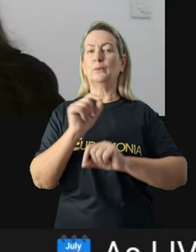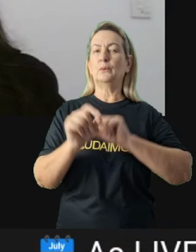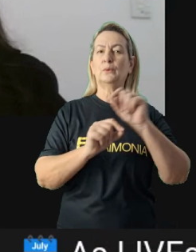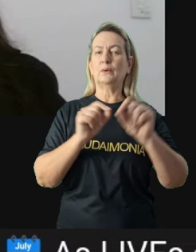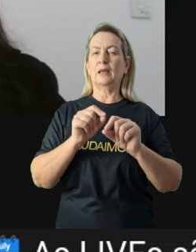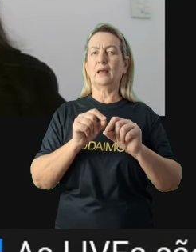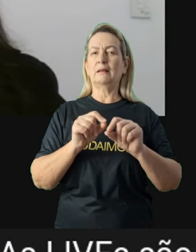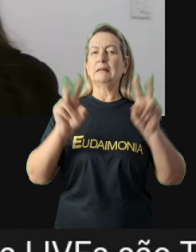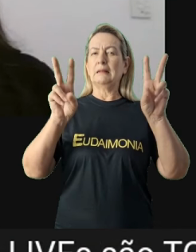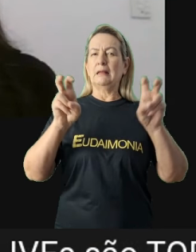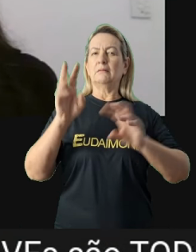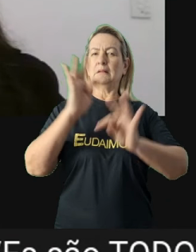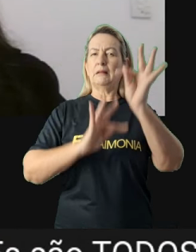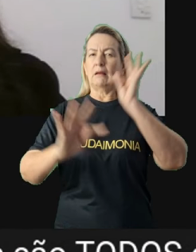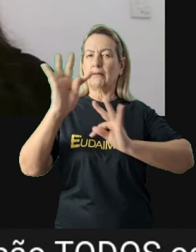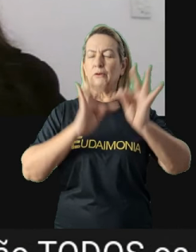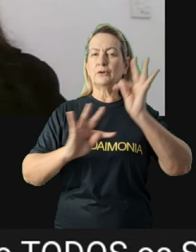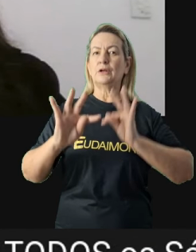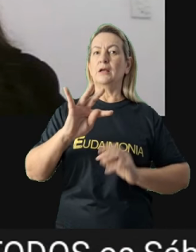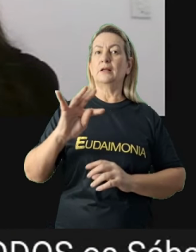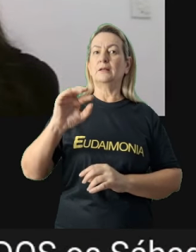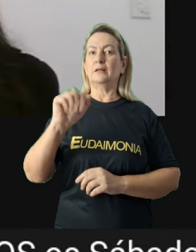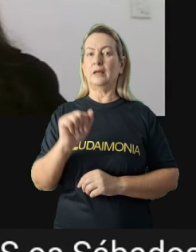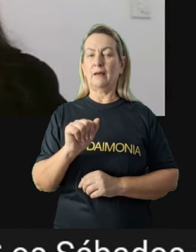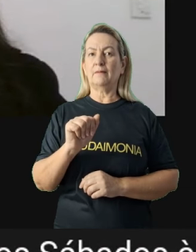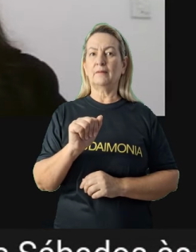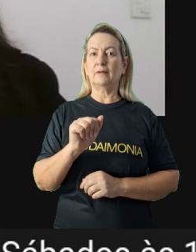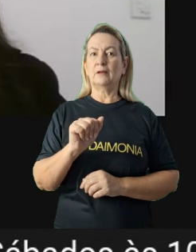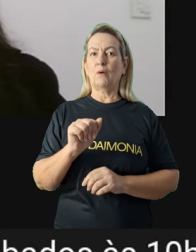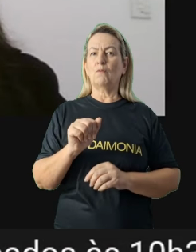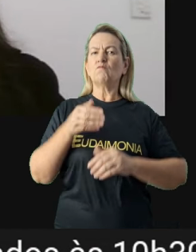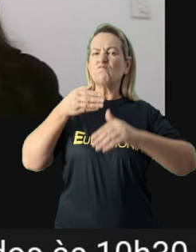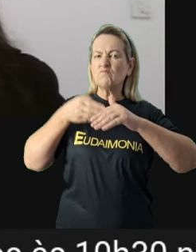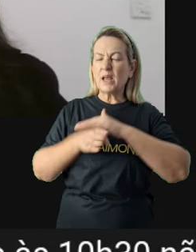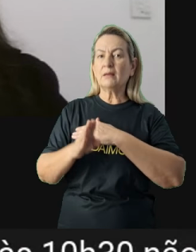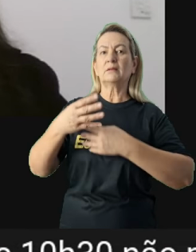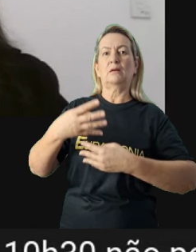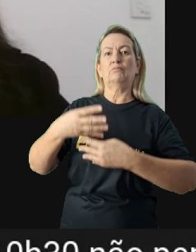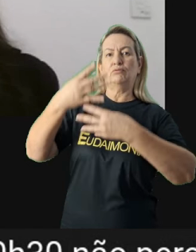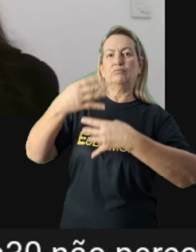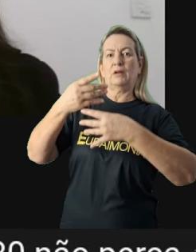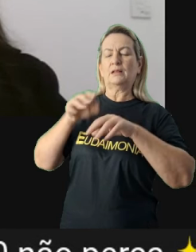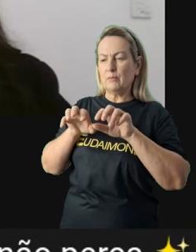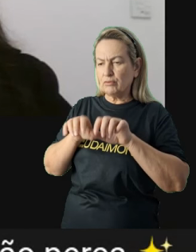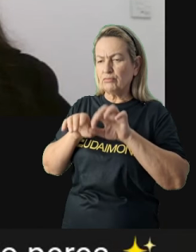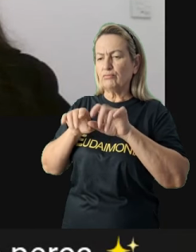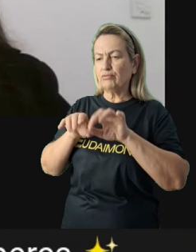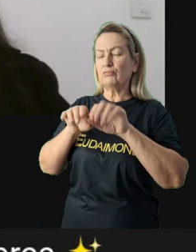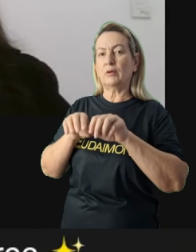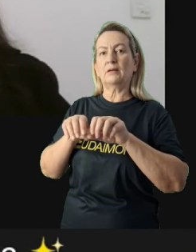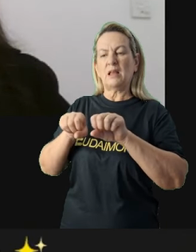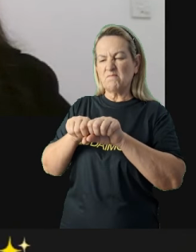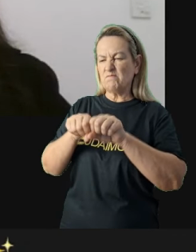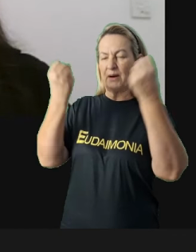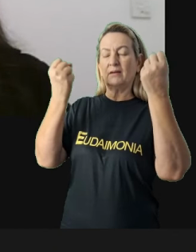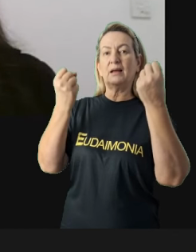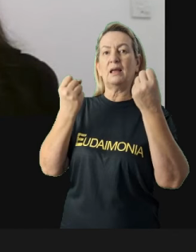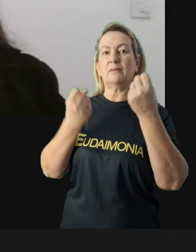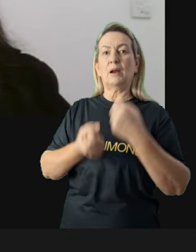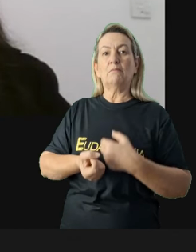meio perdidos no meio desse assunto de tecnologia e de IA, quebra esse medo só para entrar no GPT. E ali